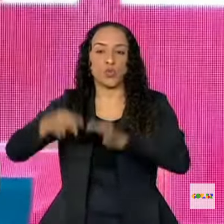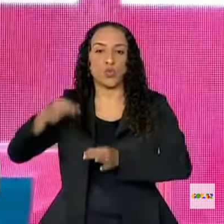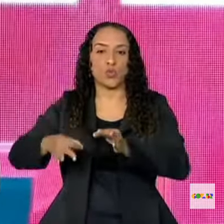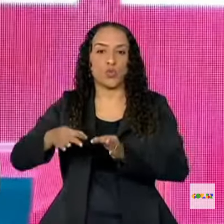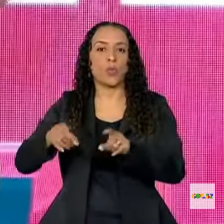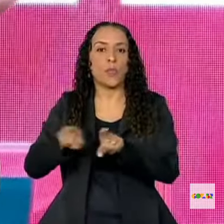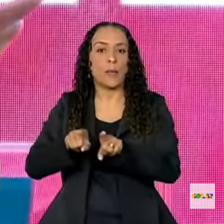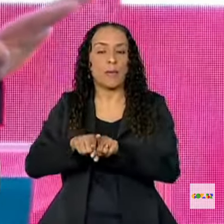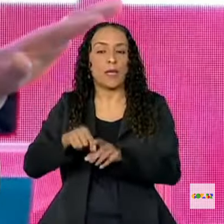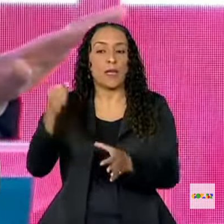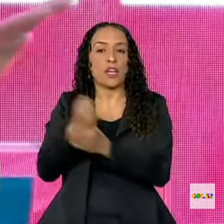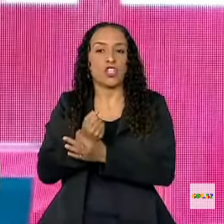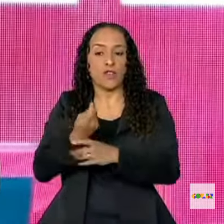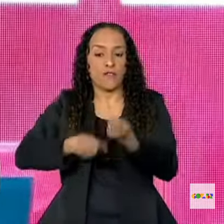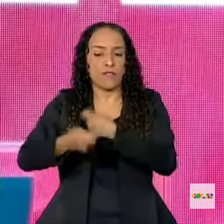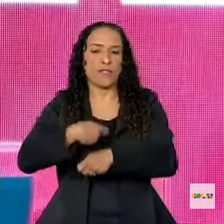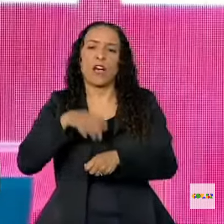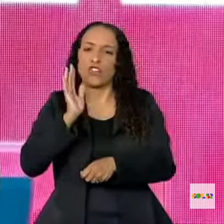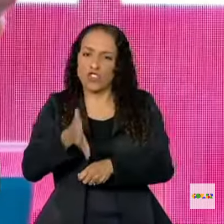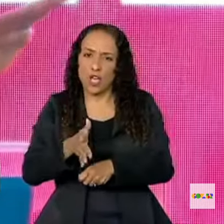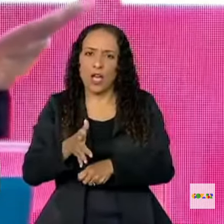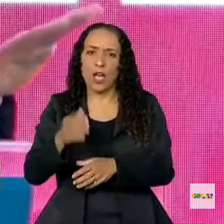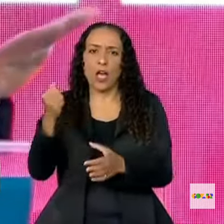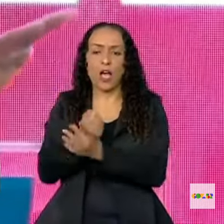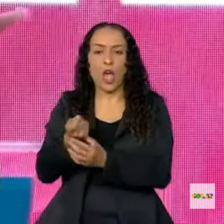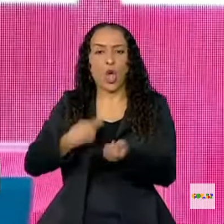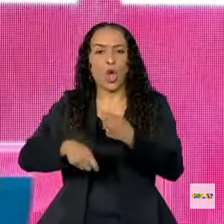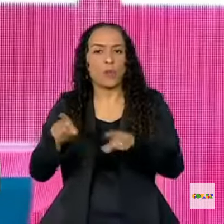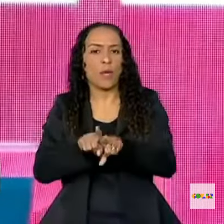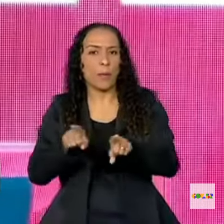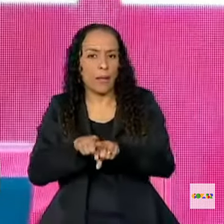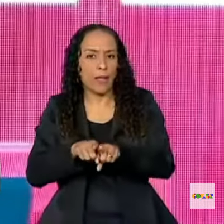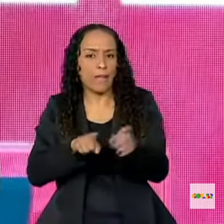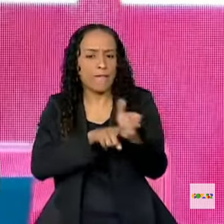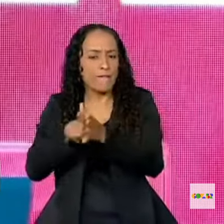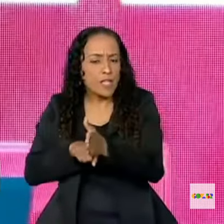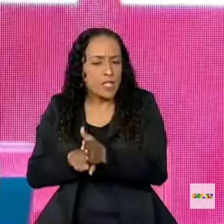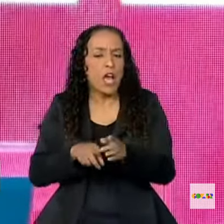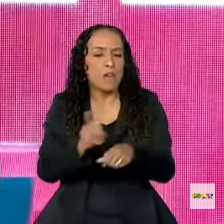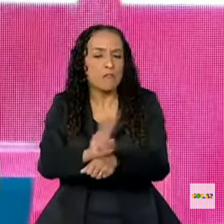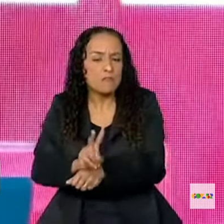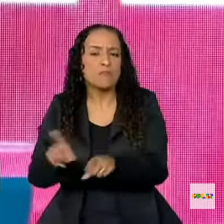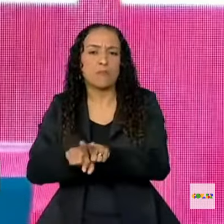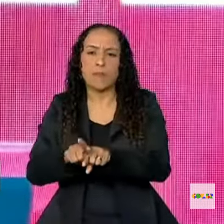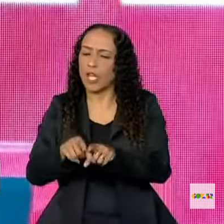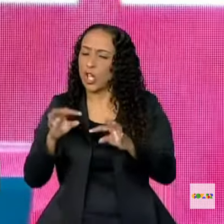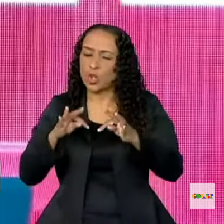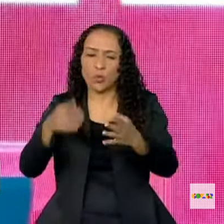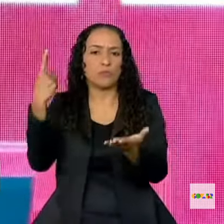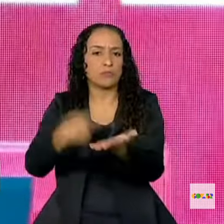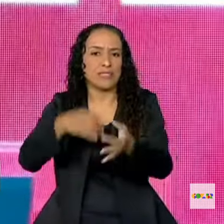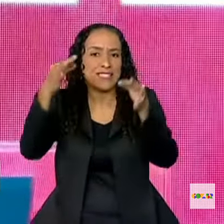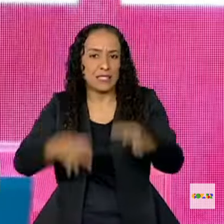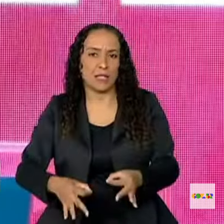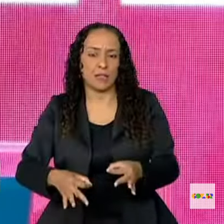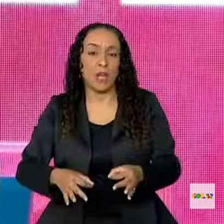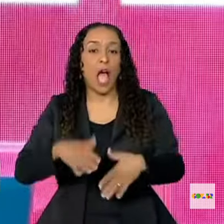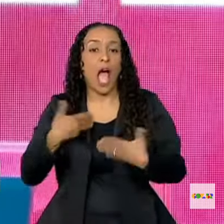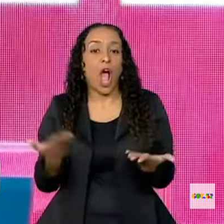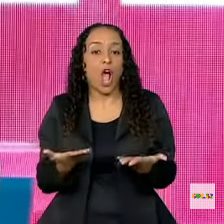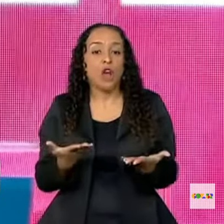lá a garantia fiscal tá lá a garantia Econômica tá lá a garantia tá colocada agora